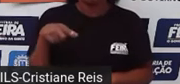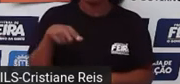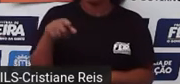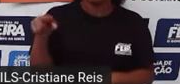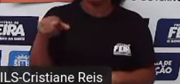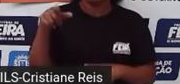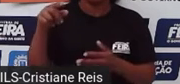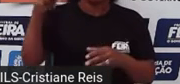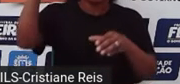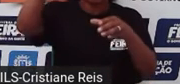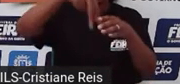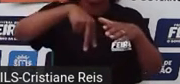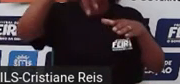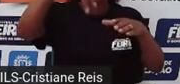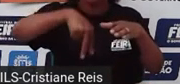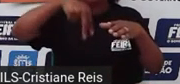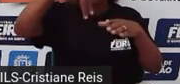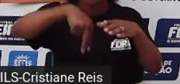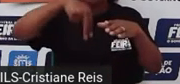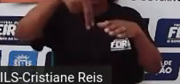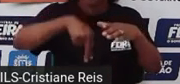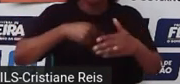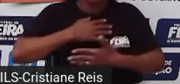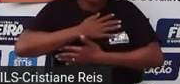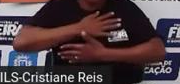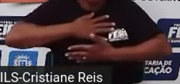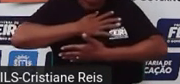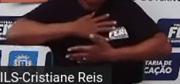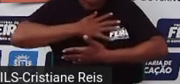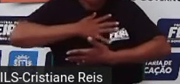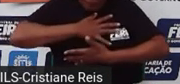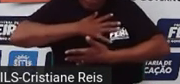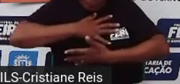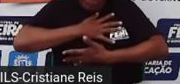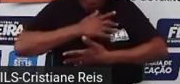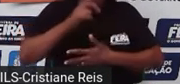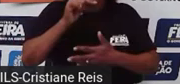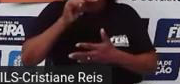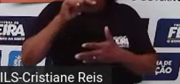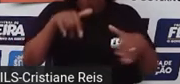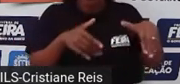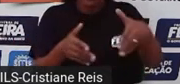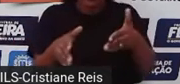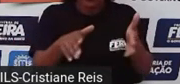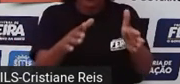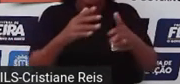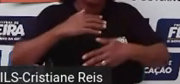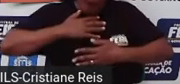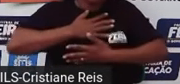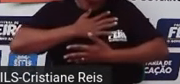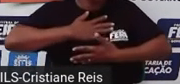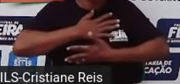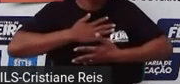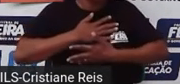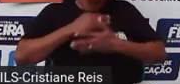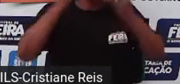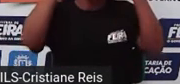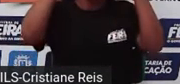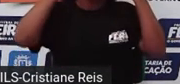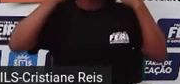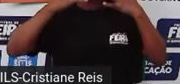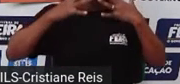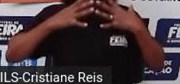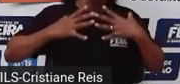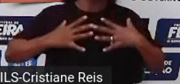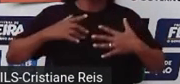na os indianos né eles acreditam que você se banhando aí nessas águas não é do Rio Grande se você vai ter toda uma Purificação